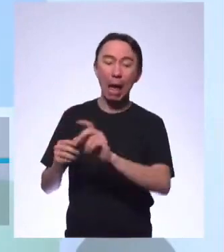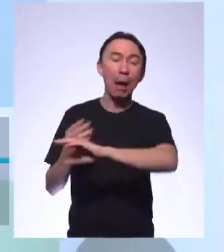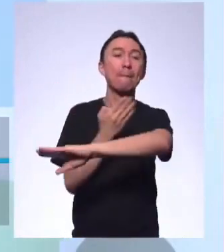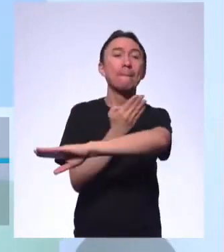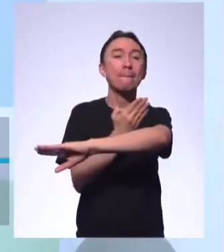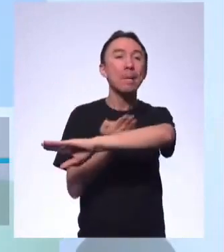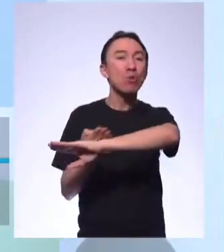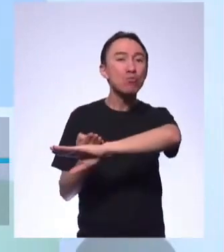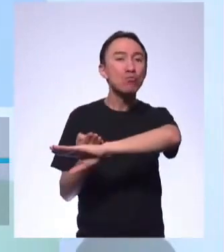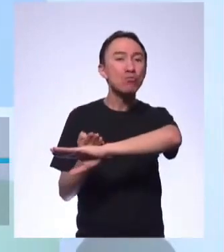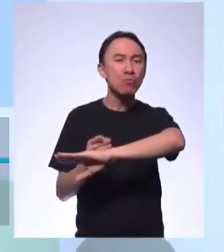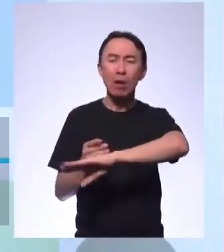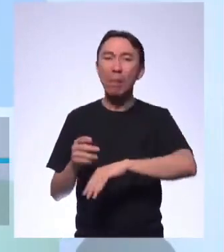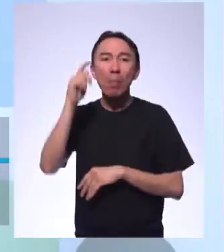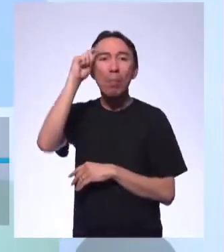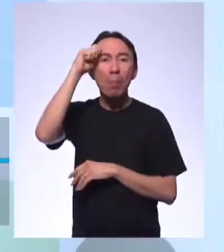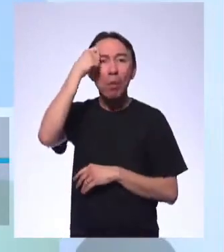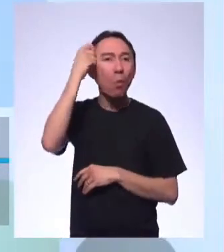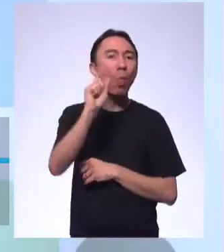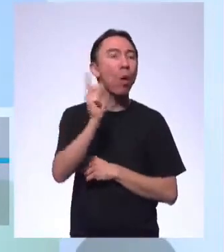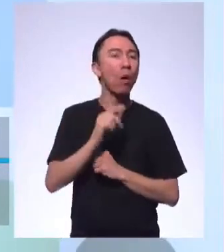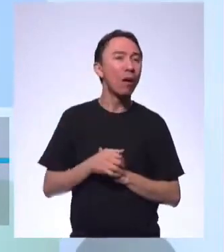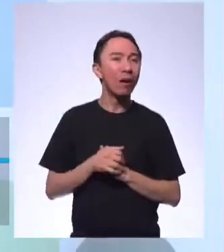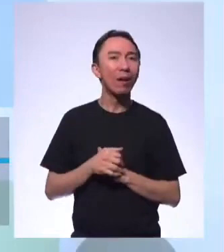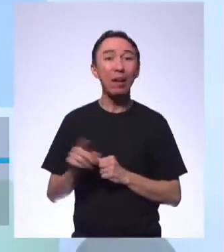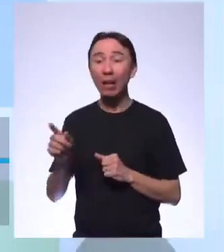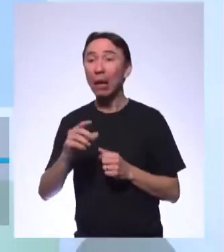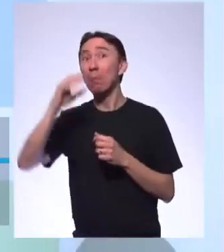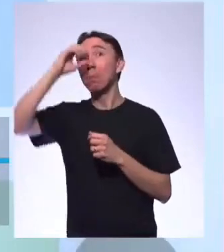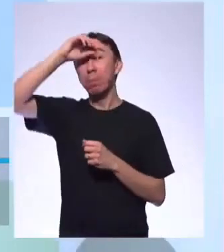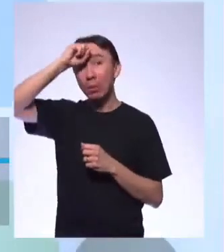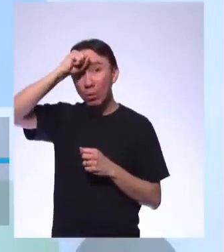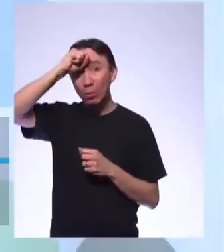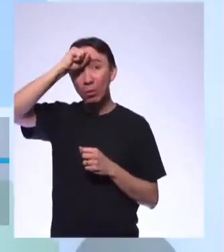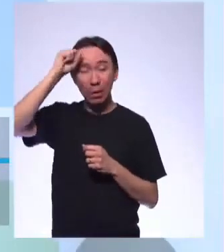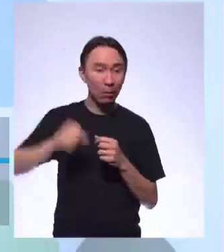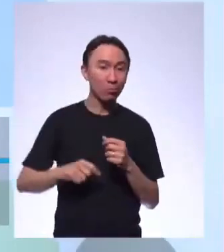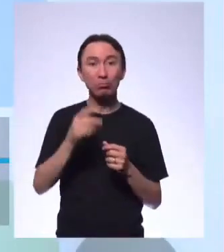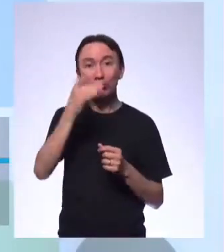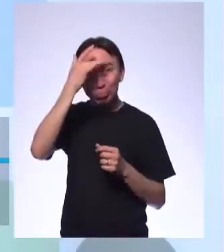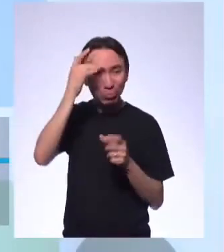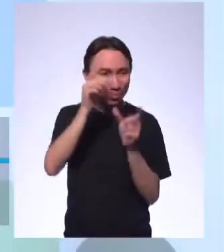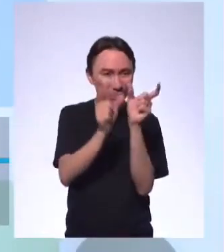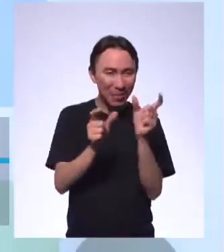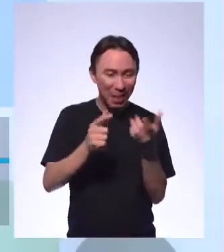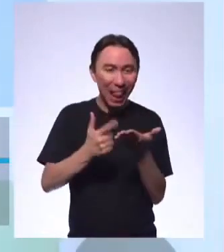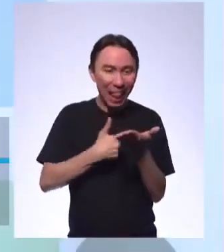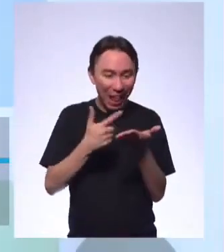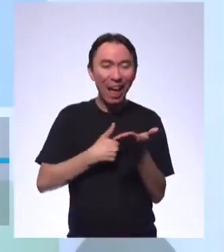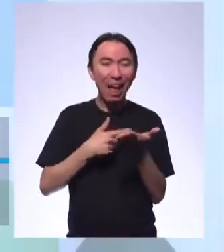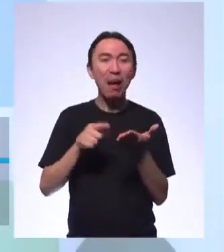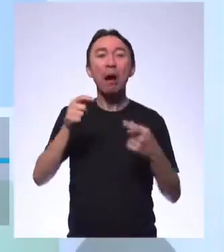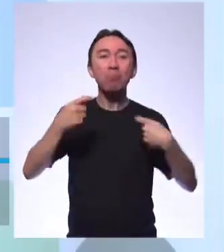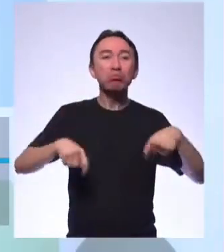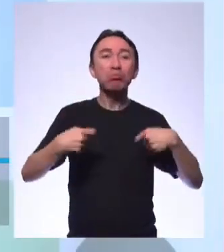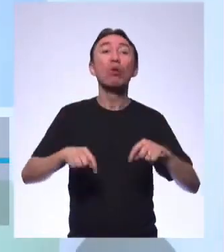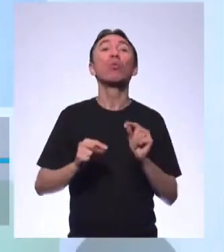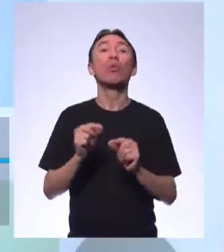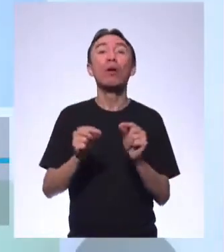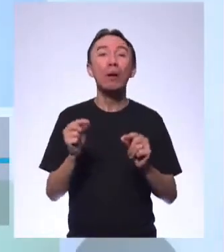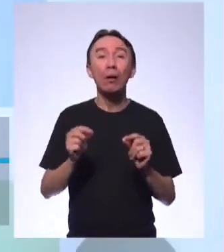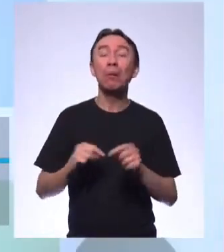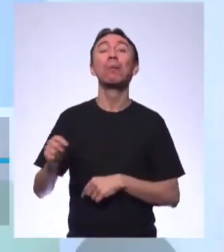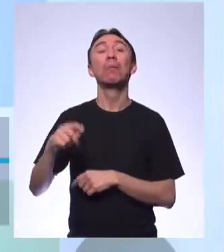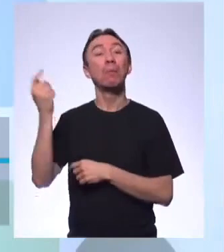na literatura, nos livros que ela lia, que os personagens de literatura tinham que ser brancos. Aqui, a gente já tem um avanço nesse momento, porque eles